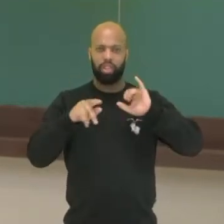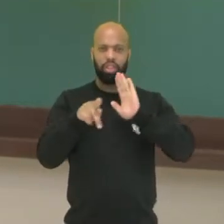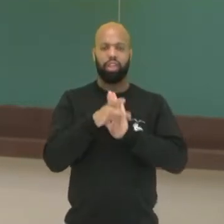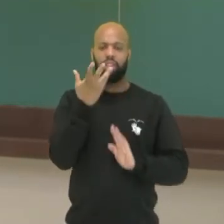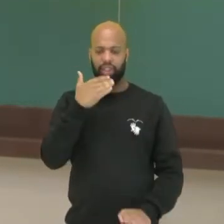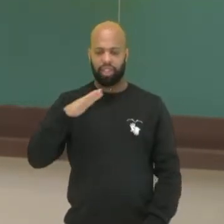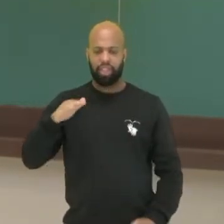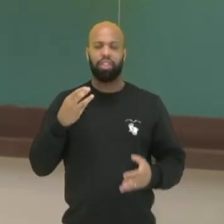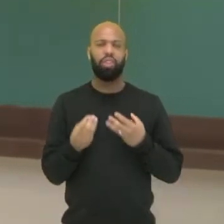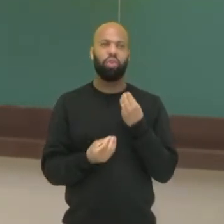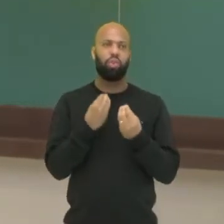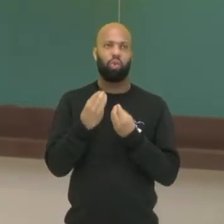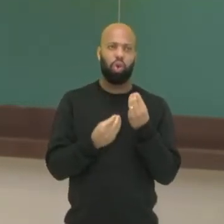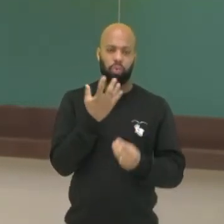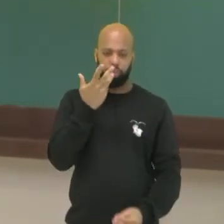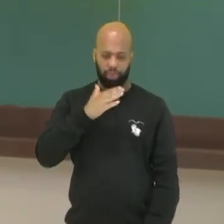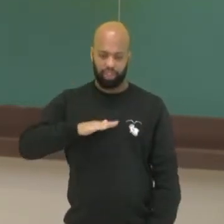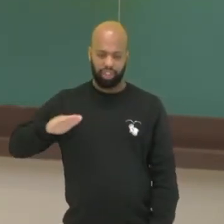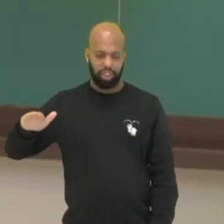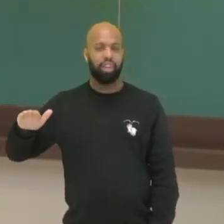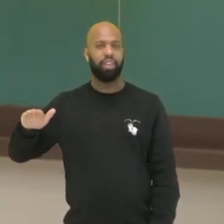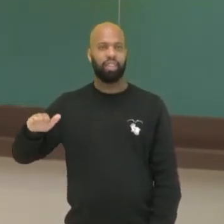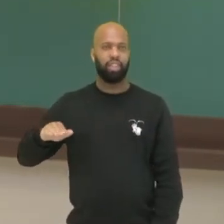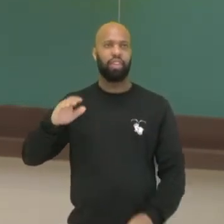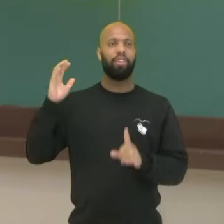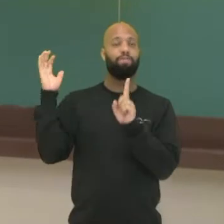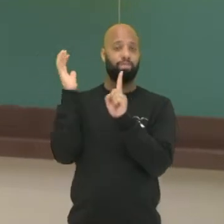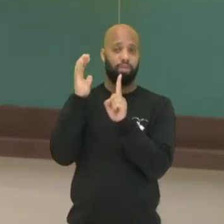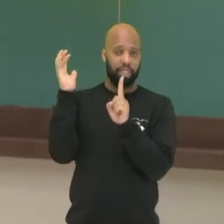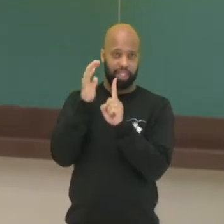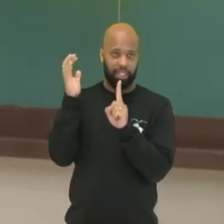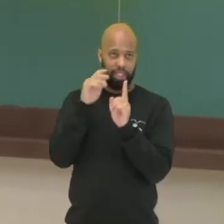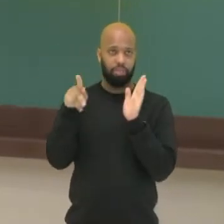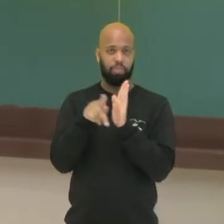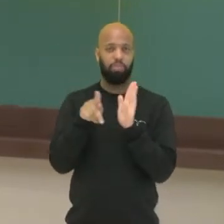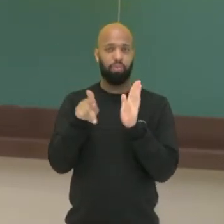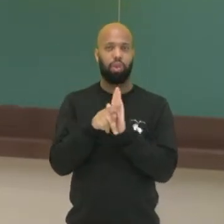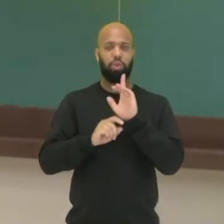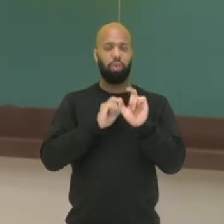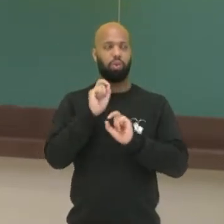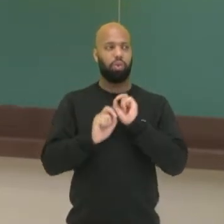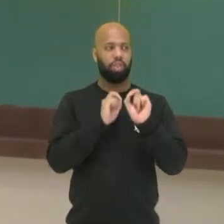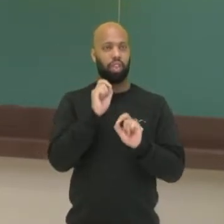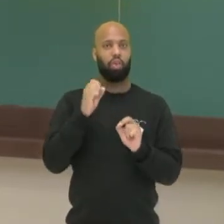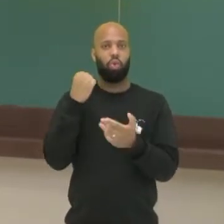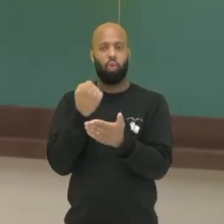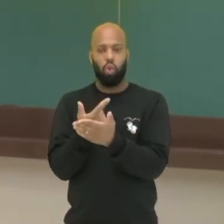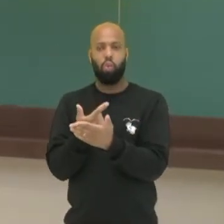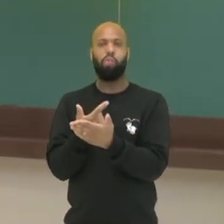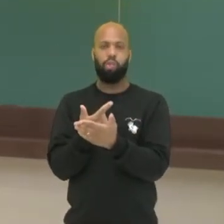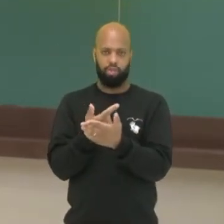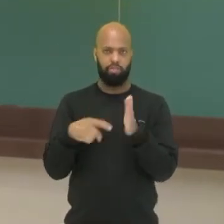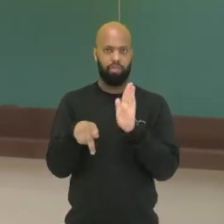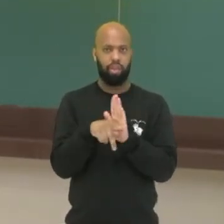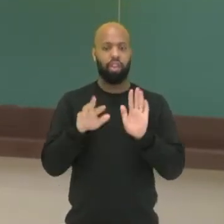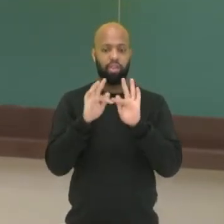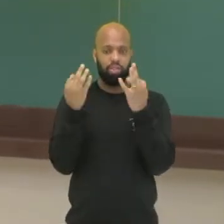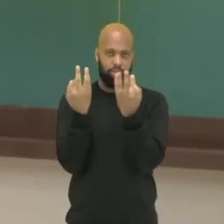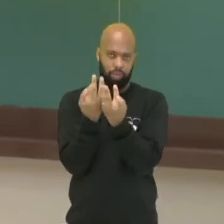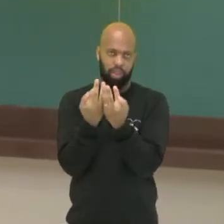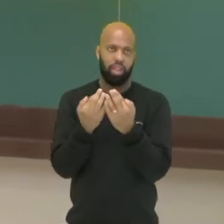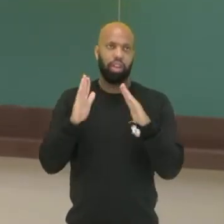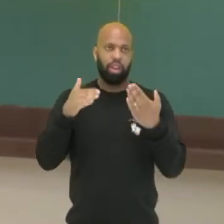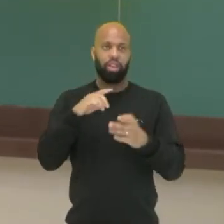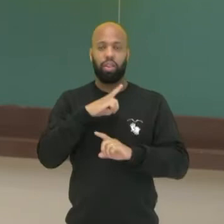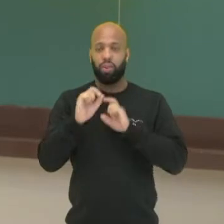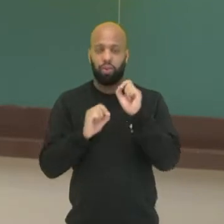melhor dizendo, não a publicidade, mas como a criança influencia nos hábitos de compra da família. Então, nesses hábitos de compra, você vai ter